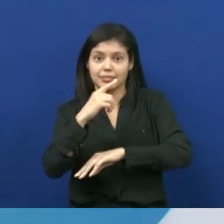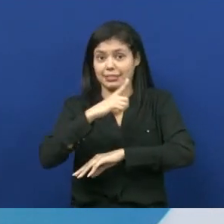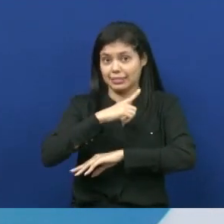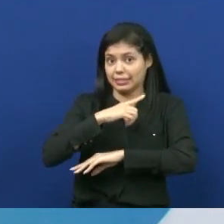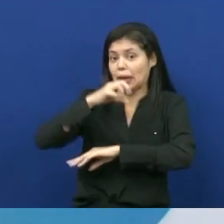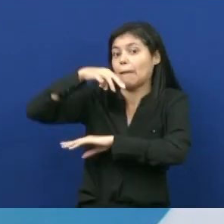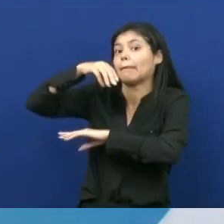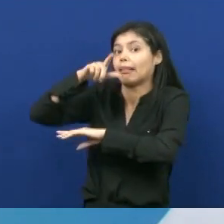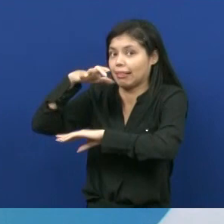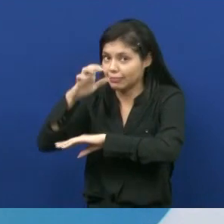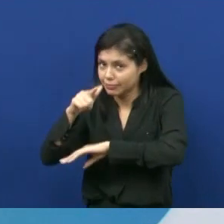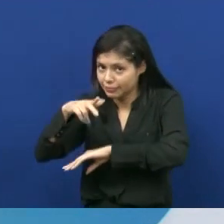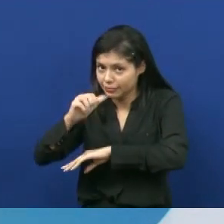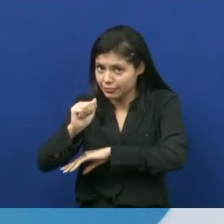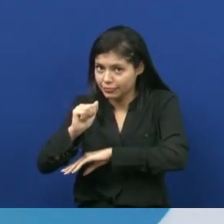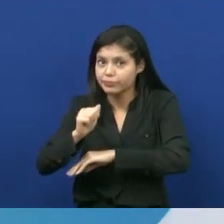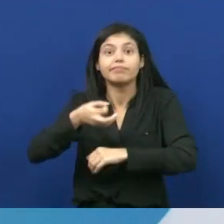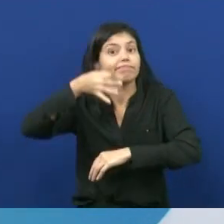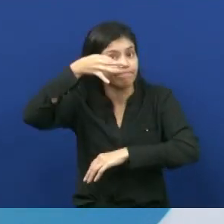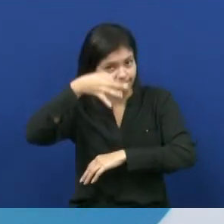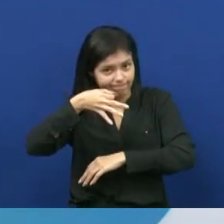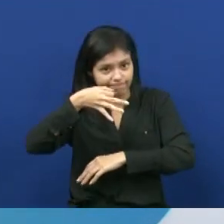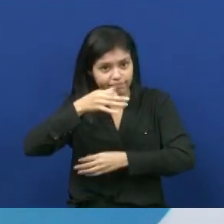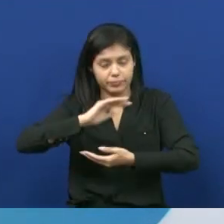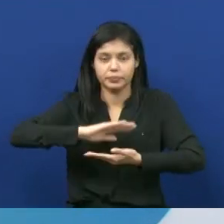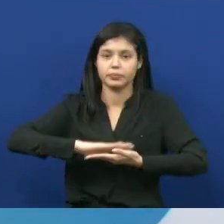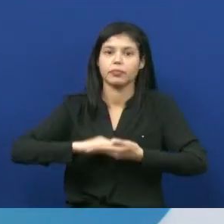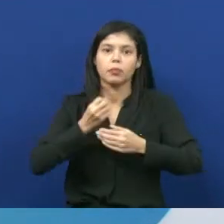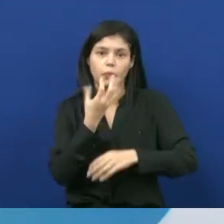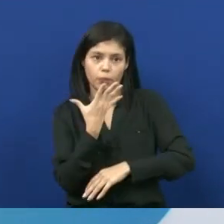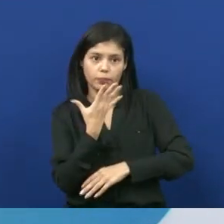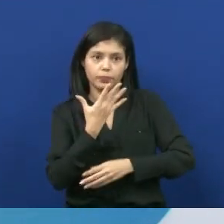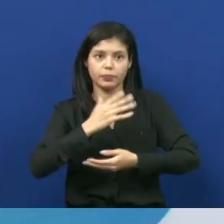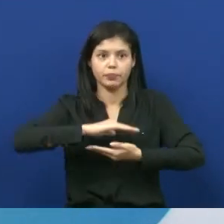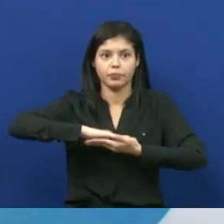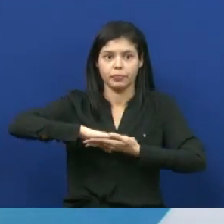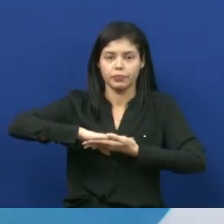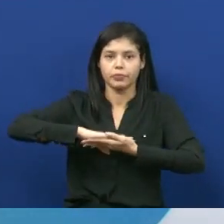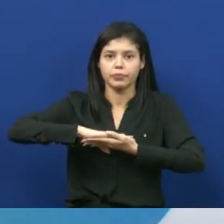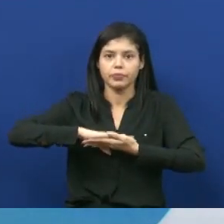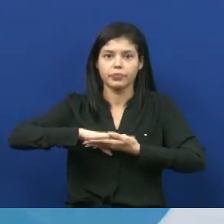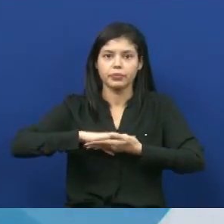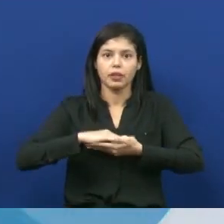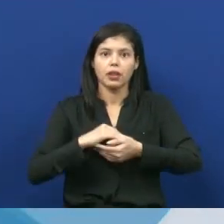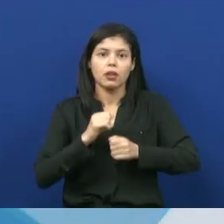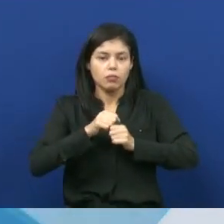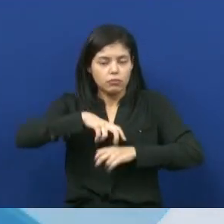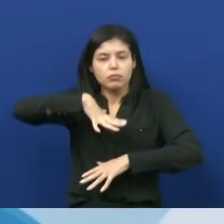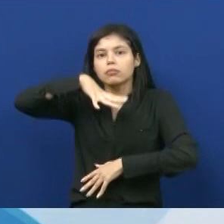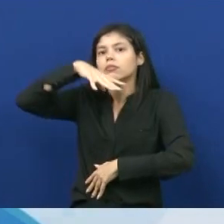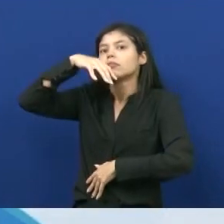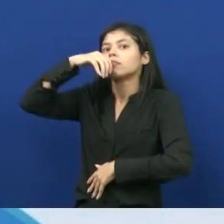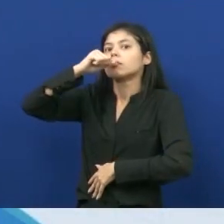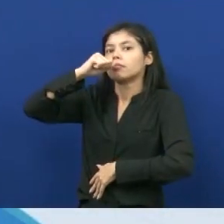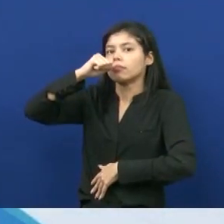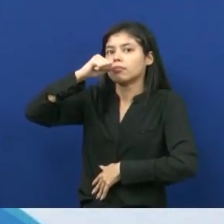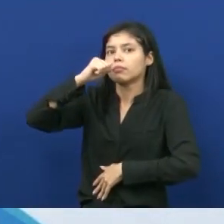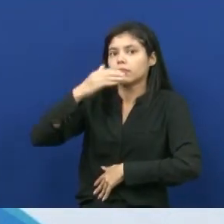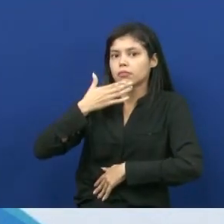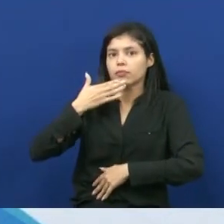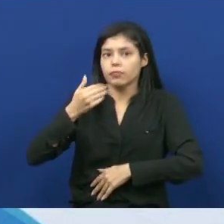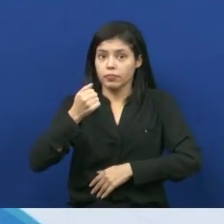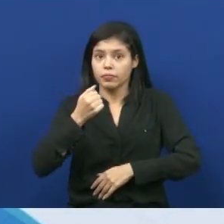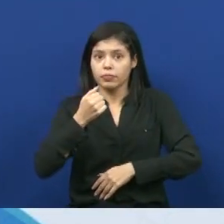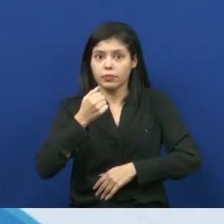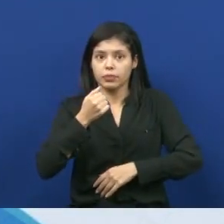famosa meleca, de fato. Bom, o ar que conseguiu entrar, filtrado,